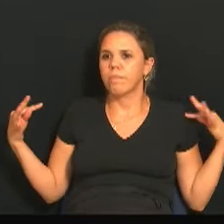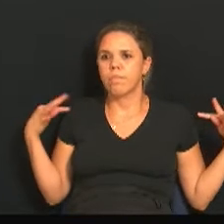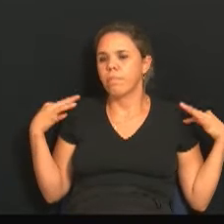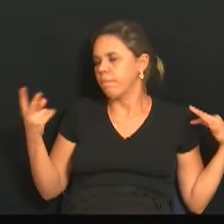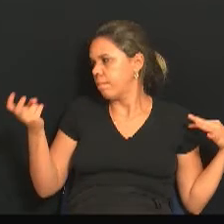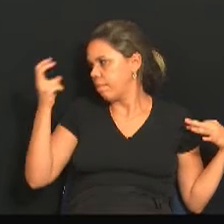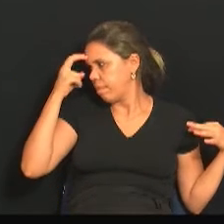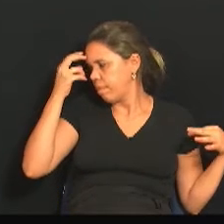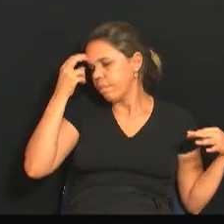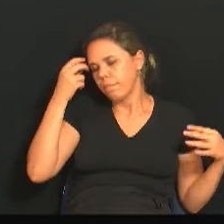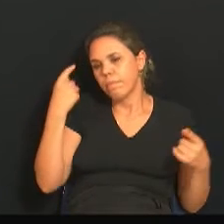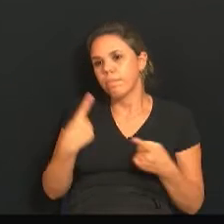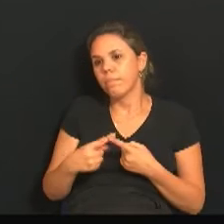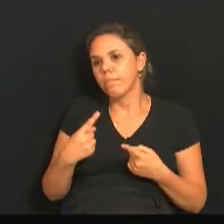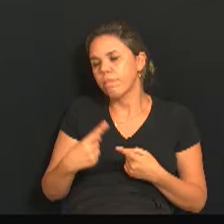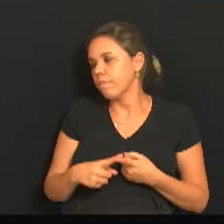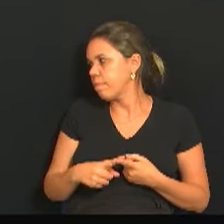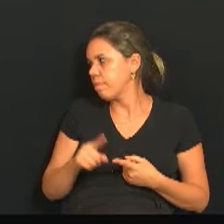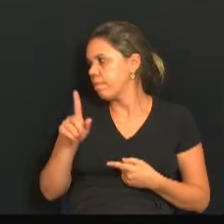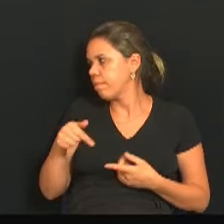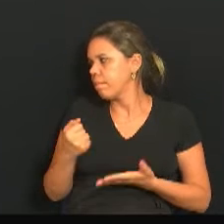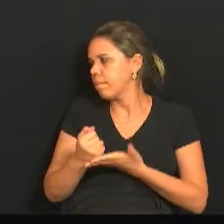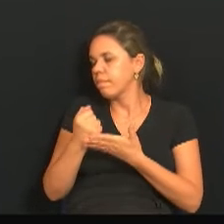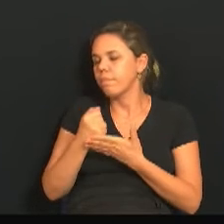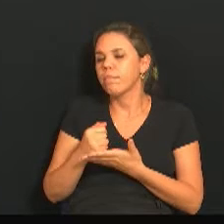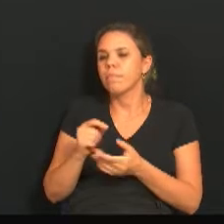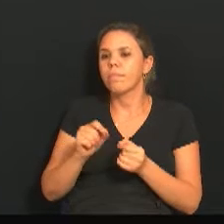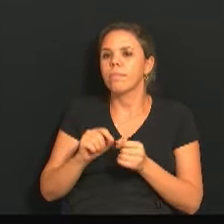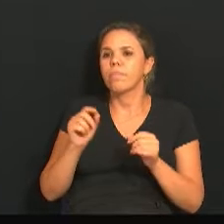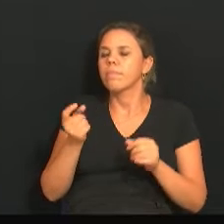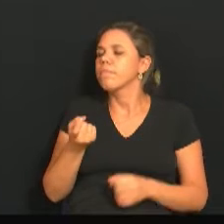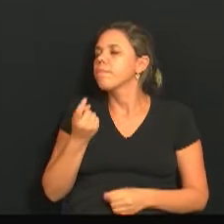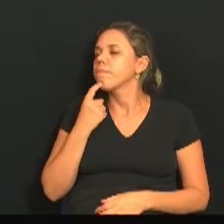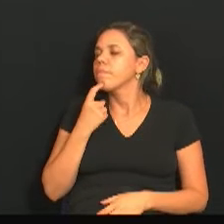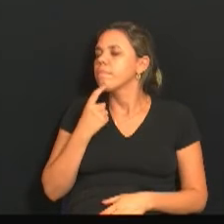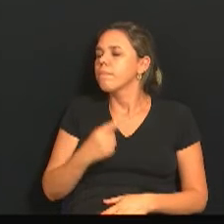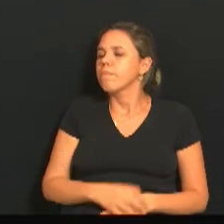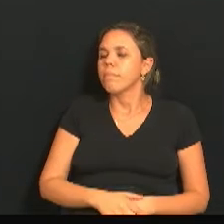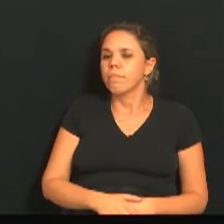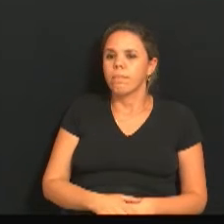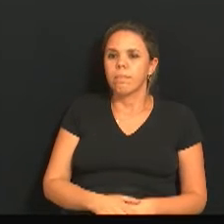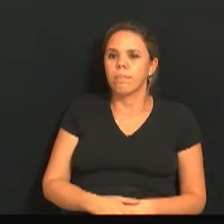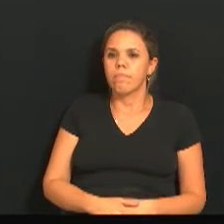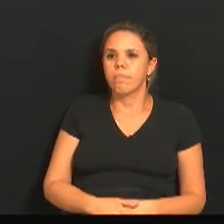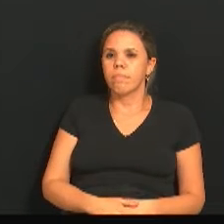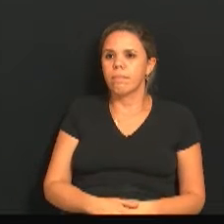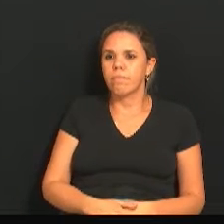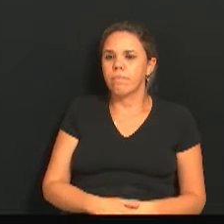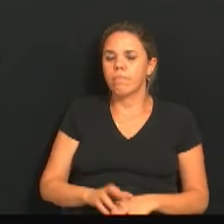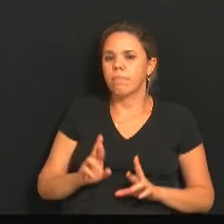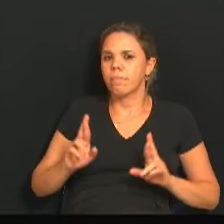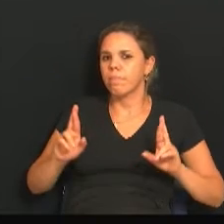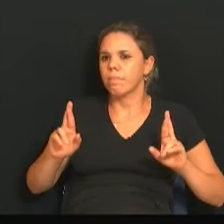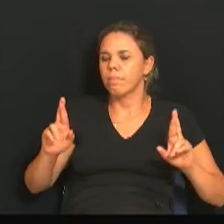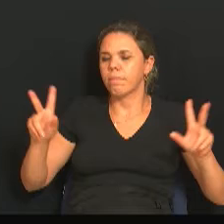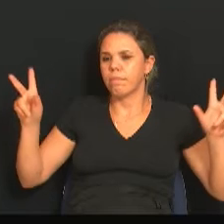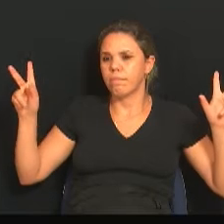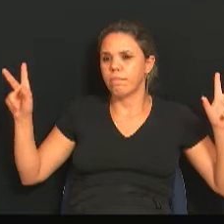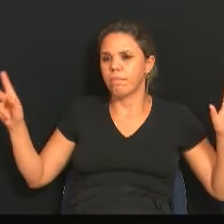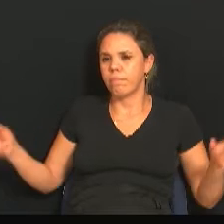quê? Porque isso ajuda o quê? Fazer Campinas uma Campinas diferente, uma Campinas